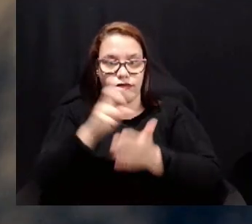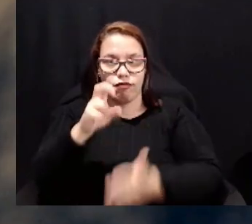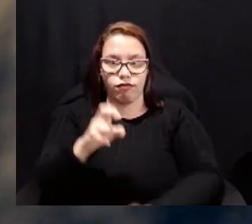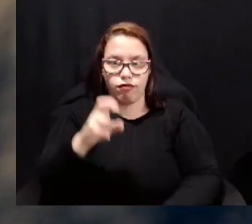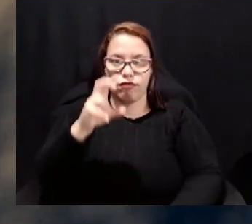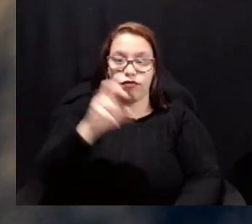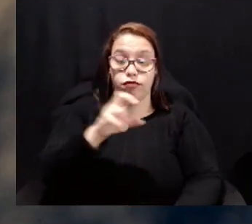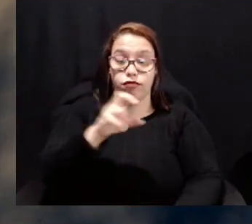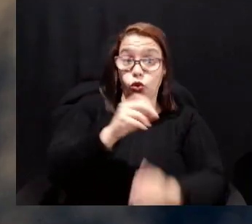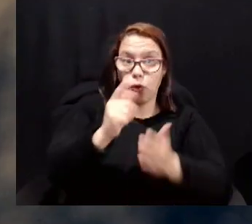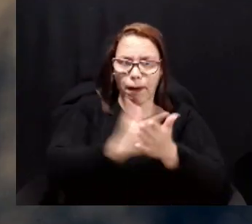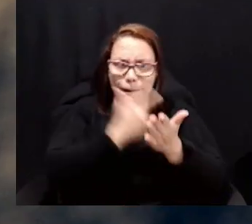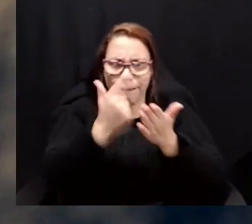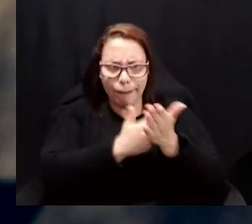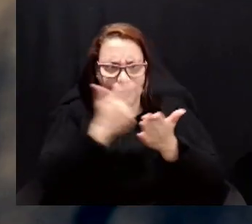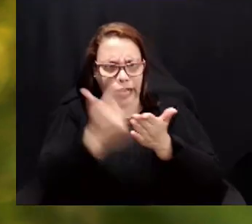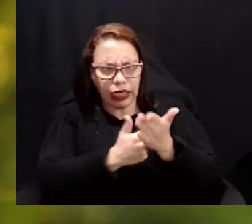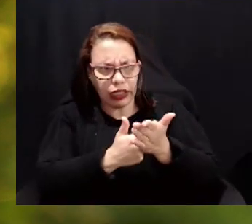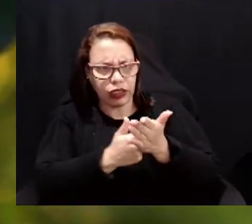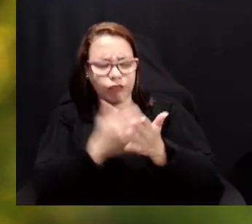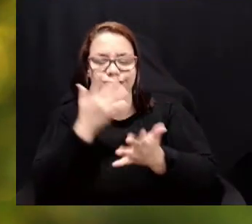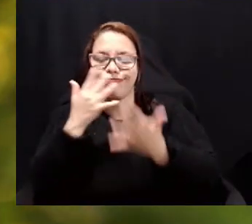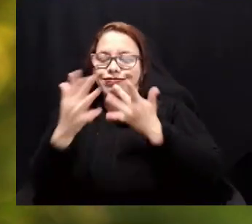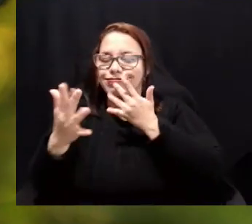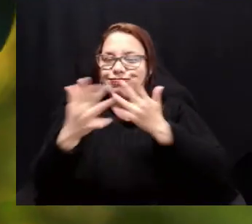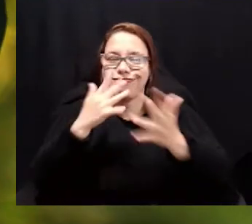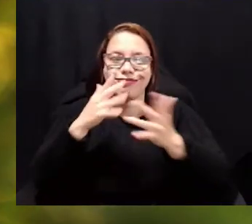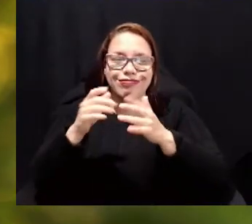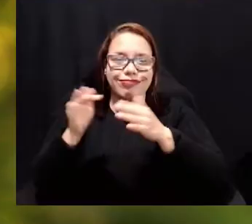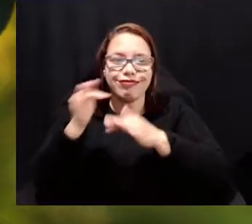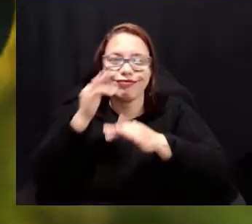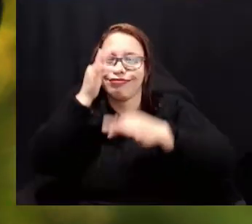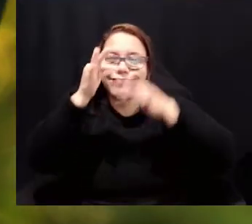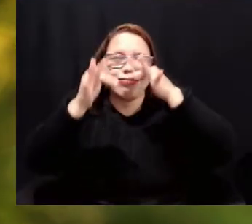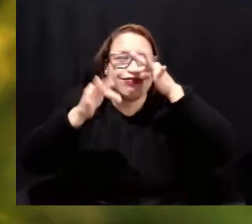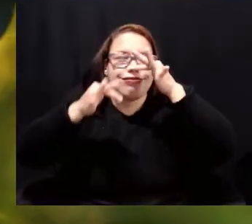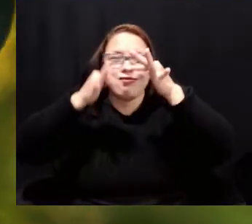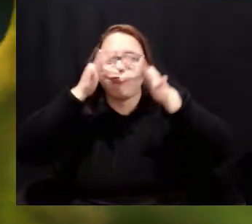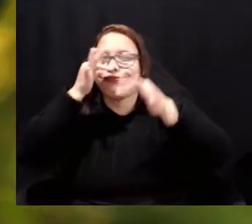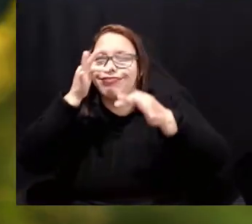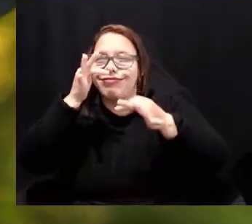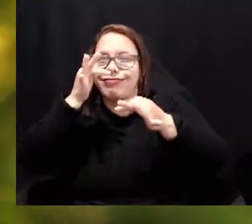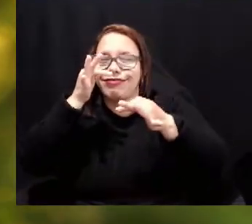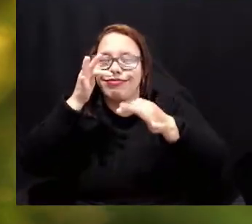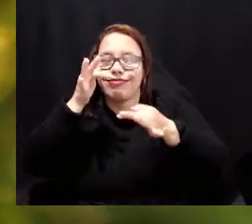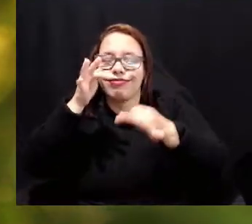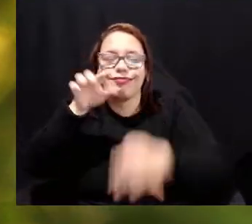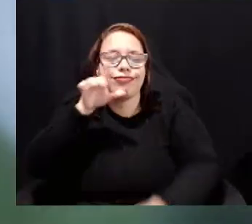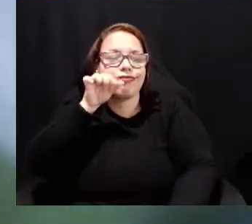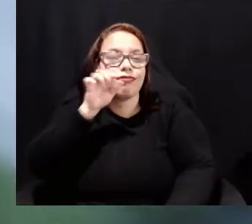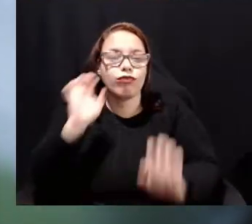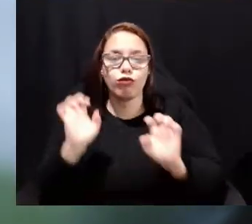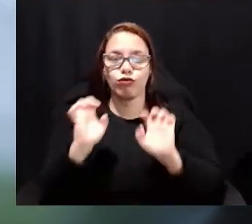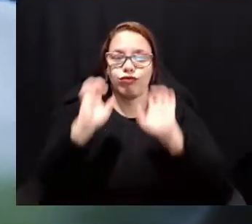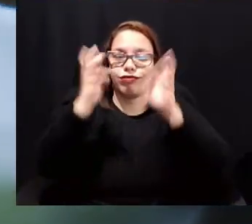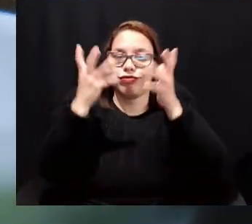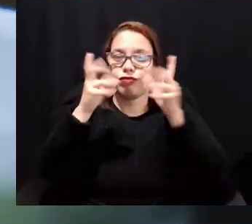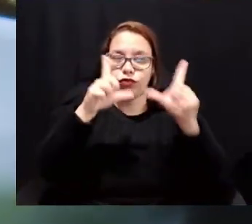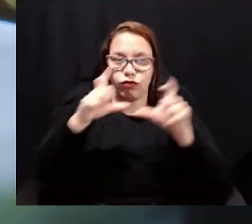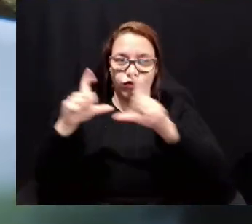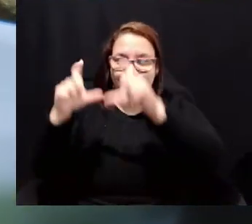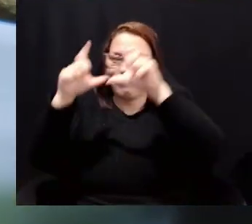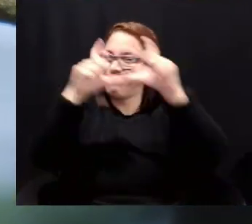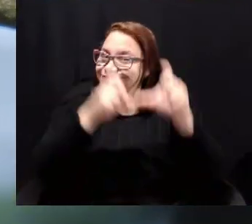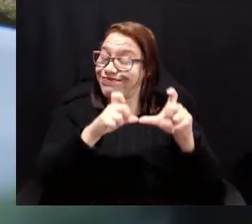de 550 páginas, Cerrado em Cores, Flores Atrativas para Beija-Flores, uma celebração